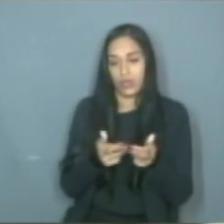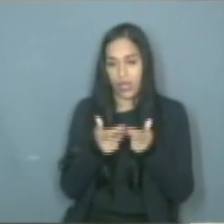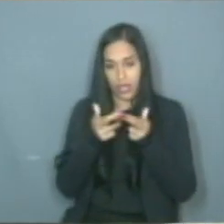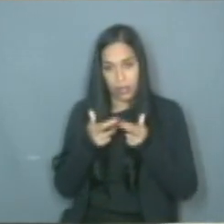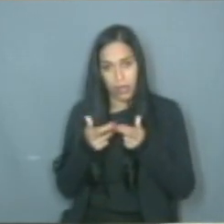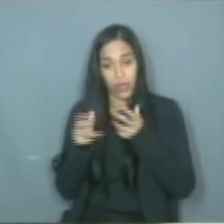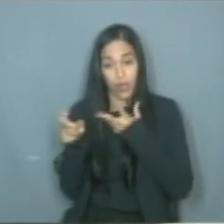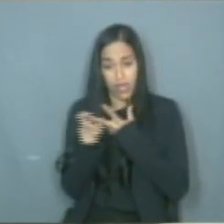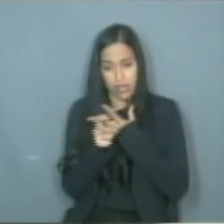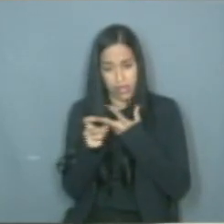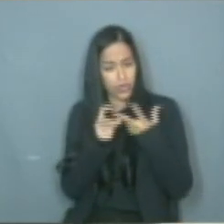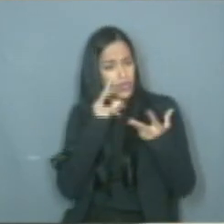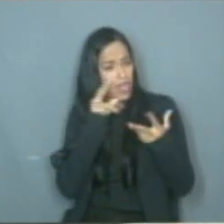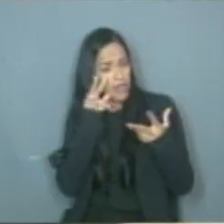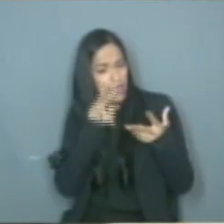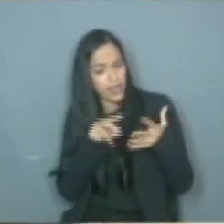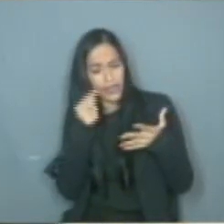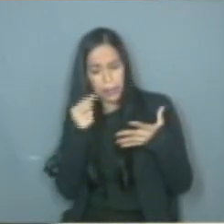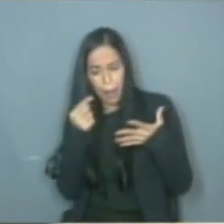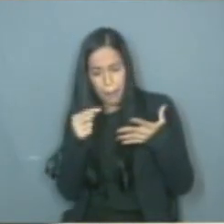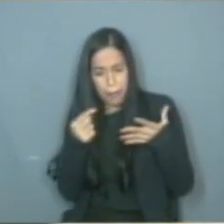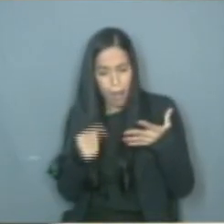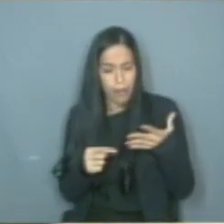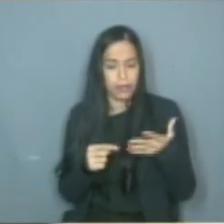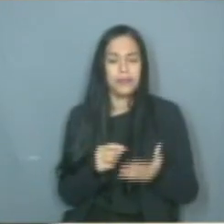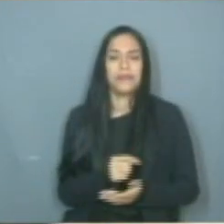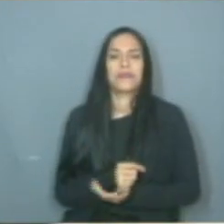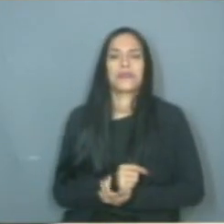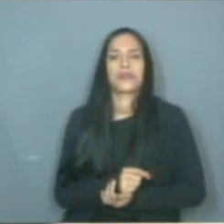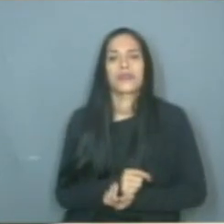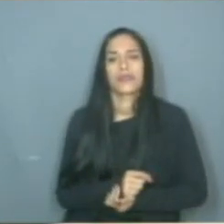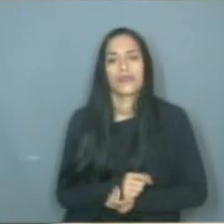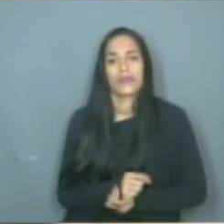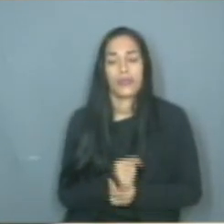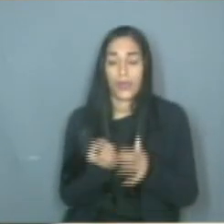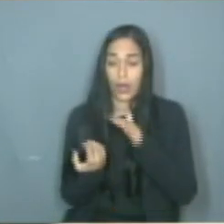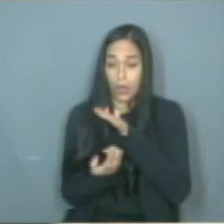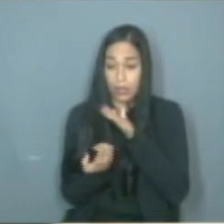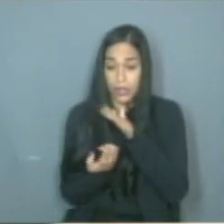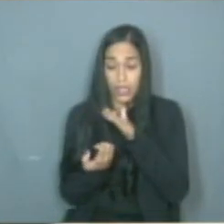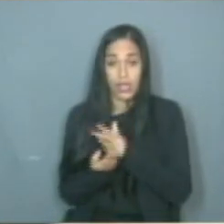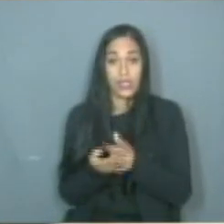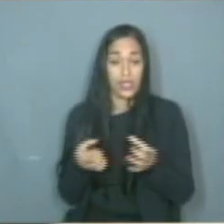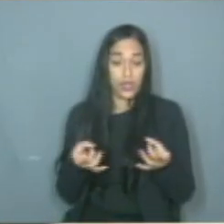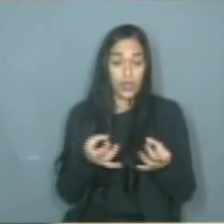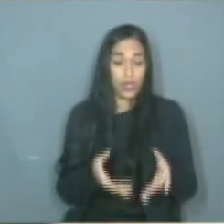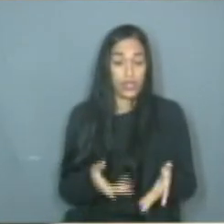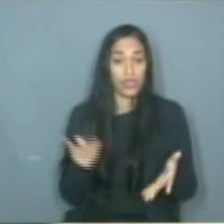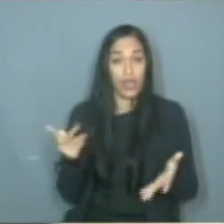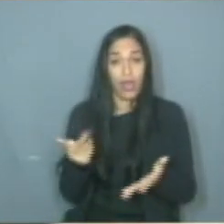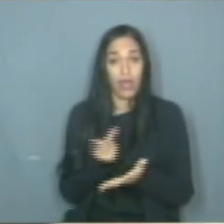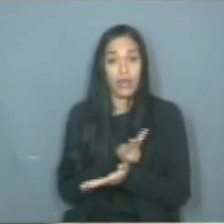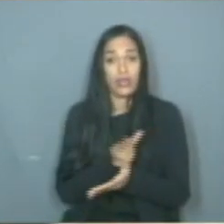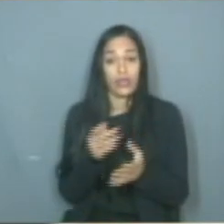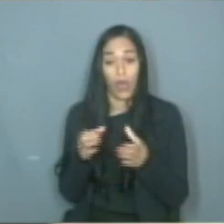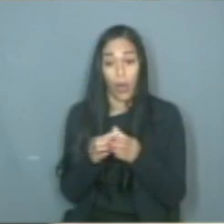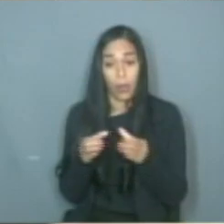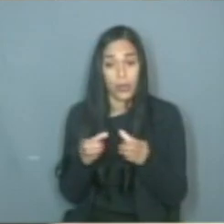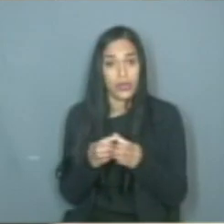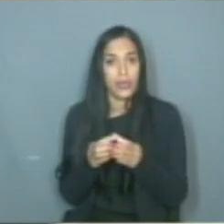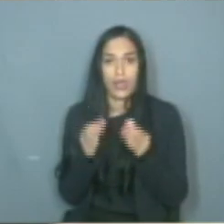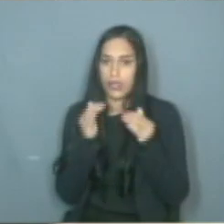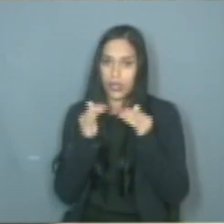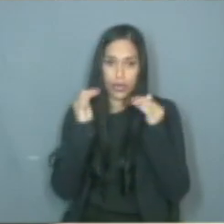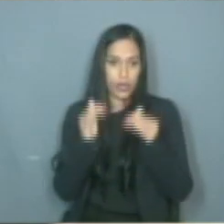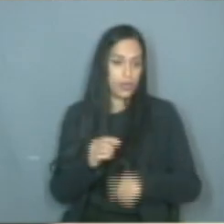executivo verifica todos os nuances, quer seja uma empresa que joga o lixo indevido, a comunidade que não obedece ao horário